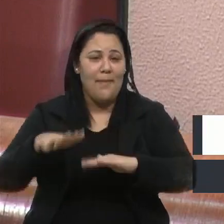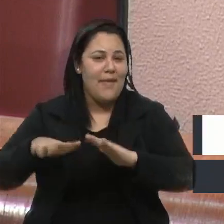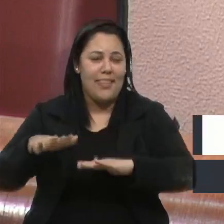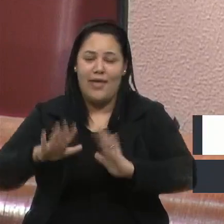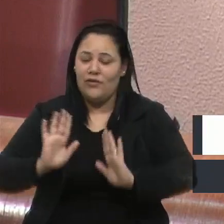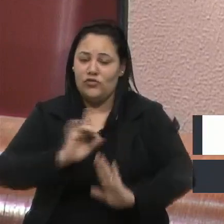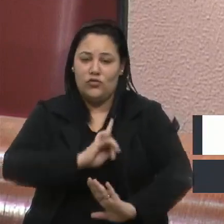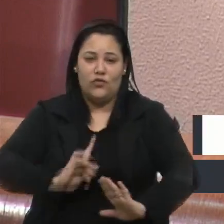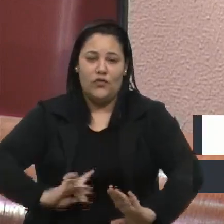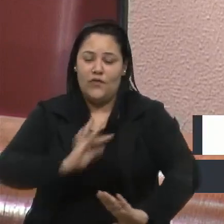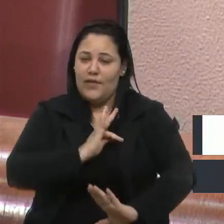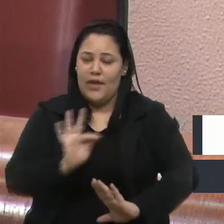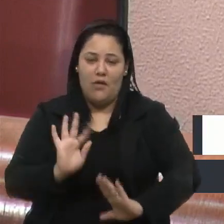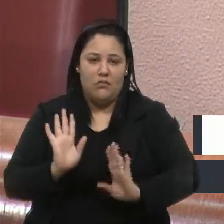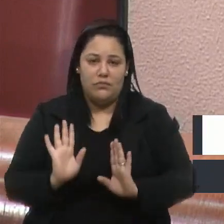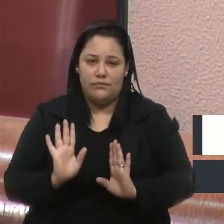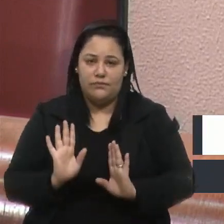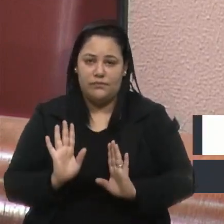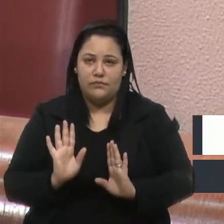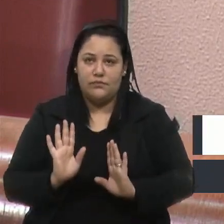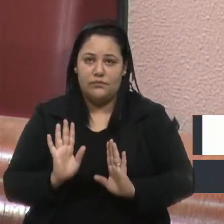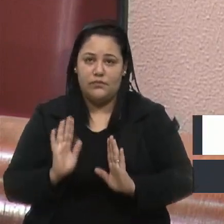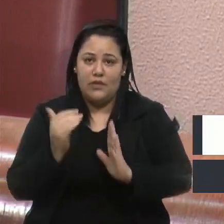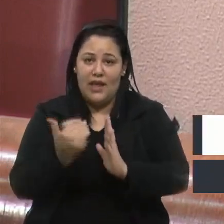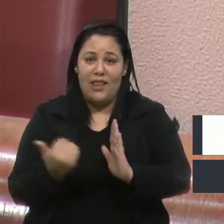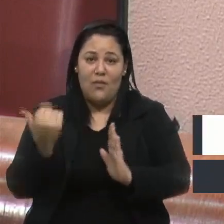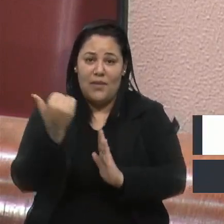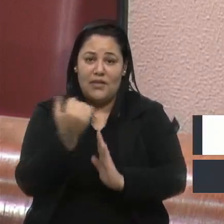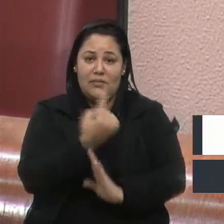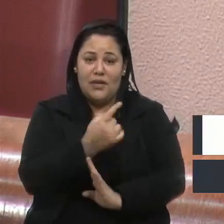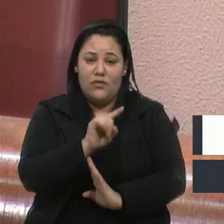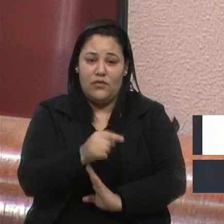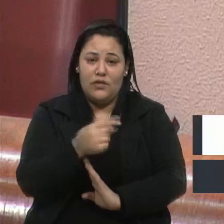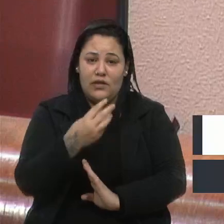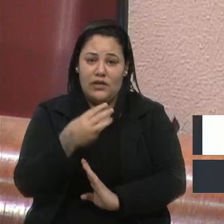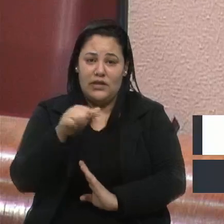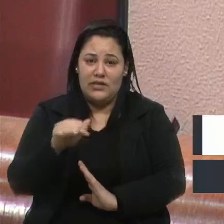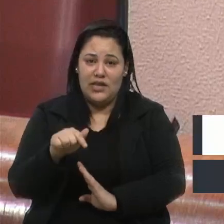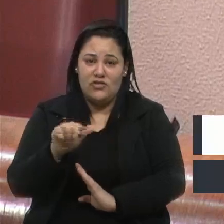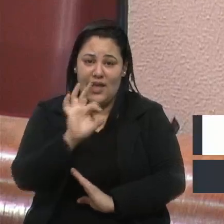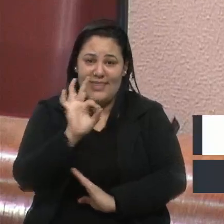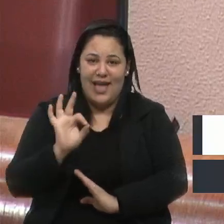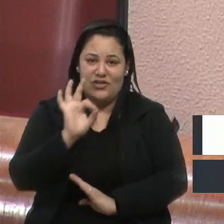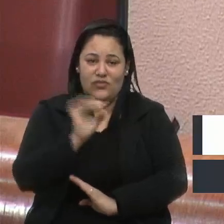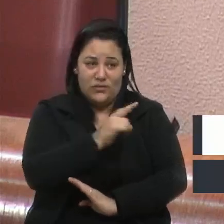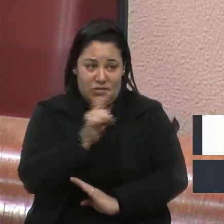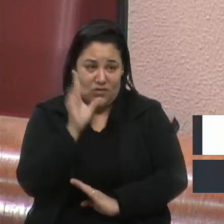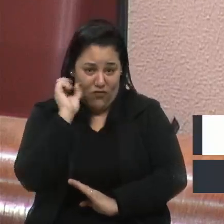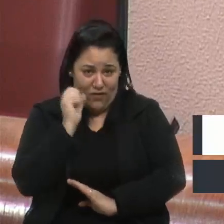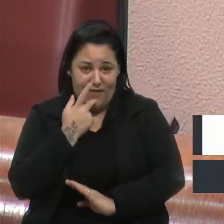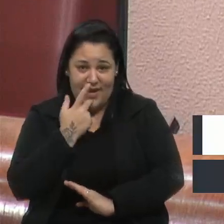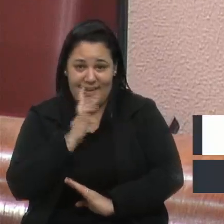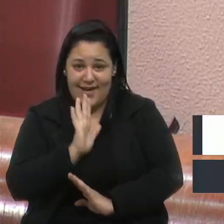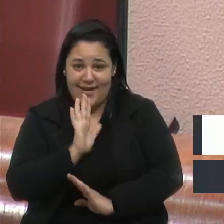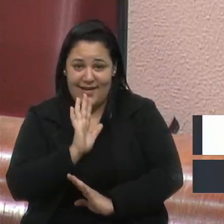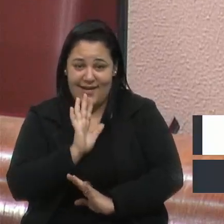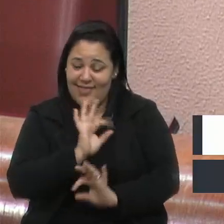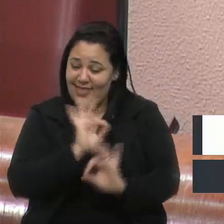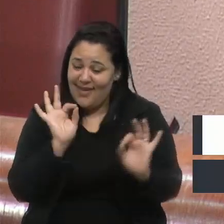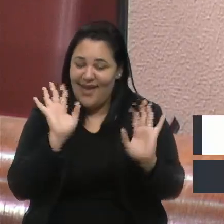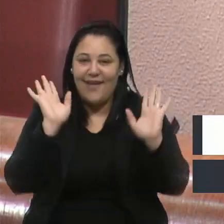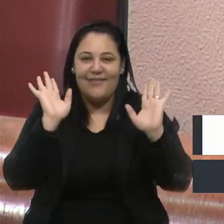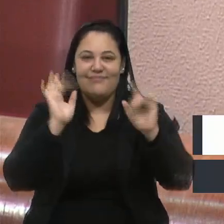federal, tá? Ela passa a R$ 1,37. Alguém ouviu falar Não, ninguém, porque eles fazem tudo